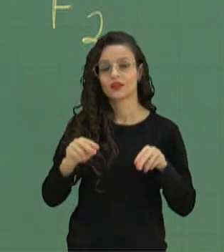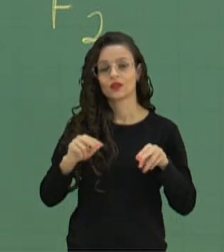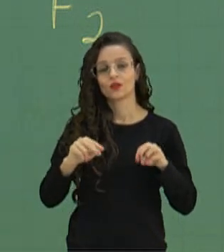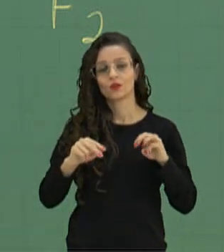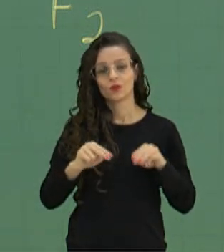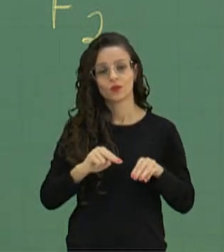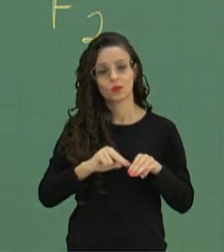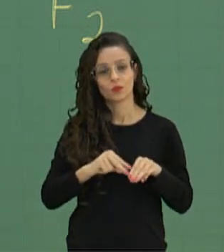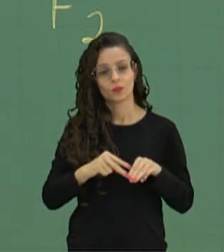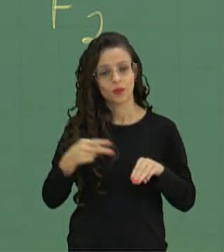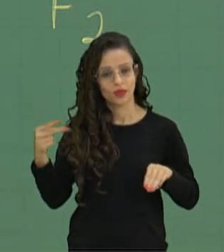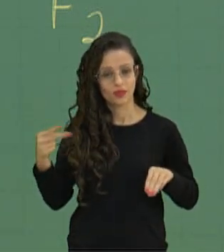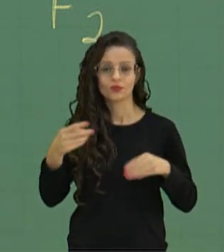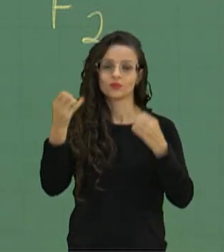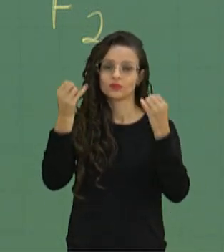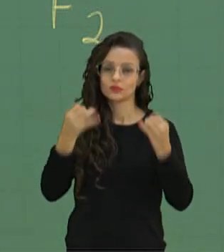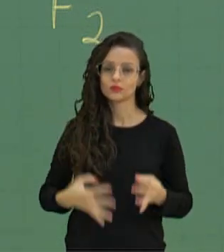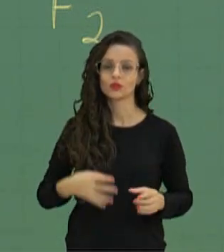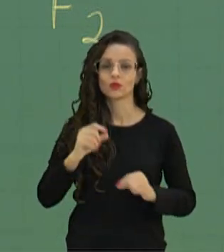isso de